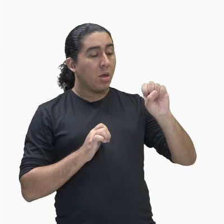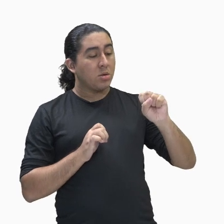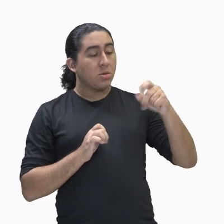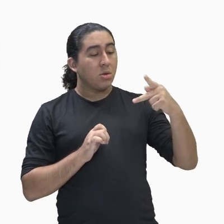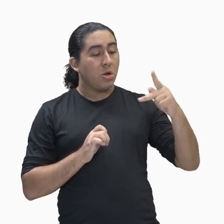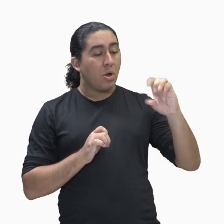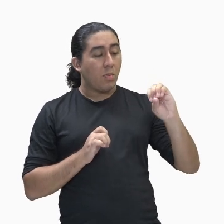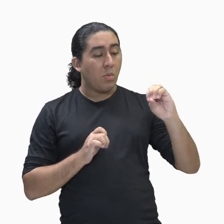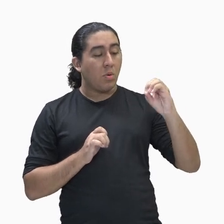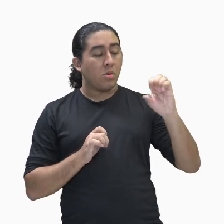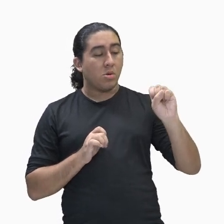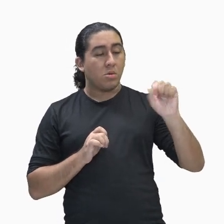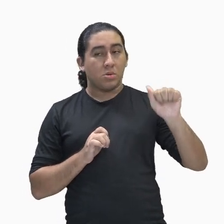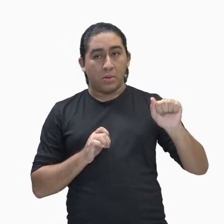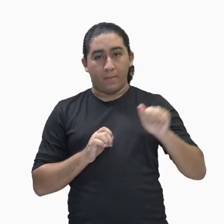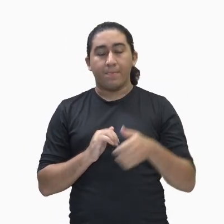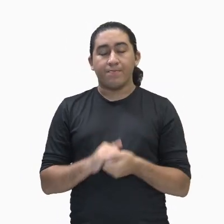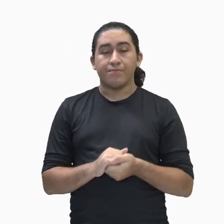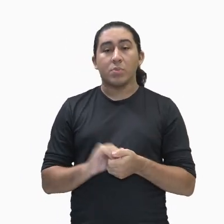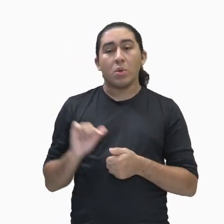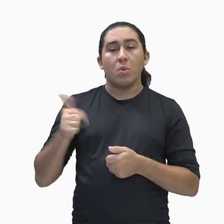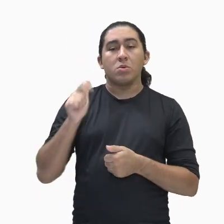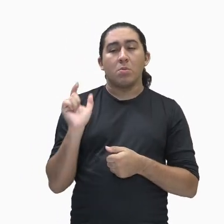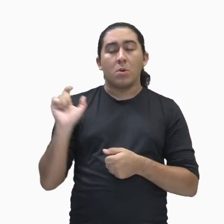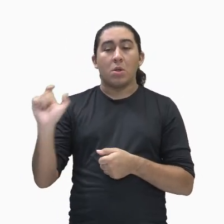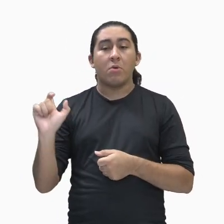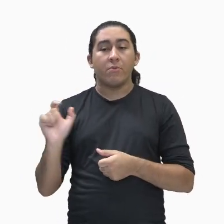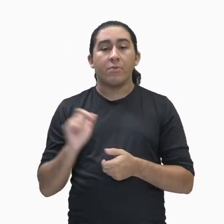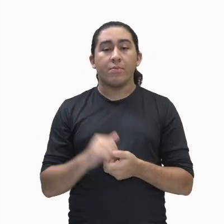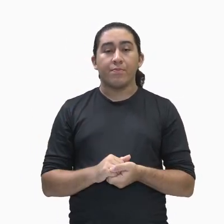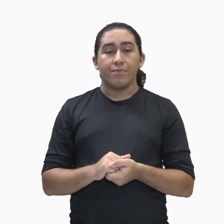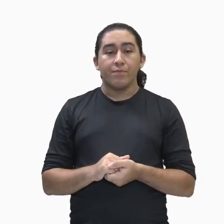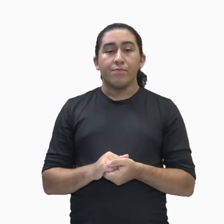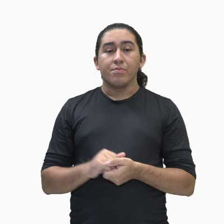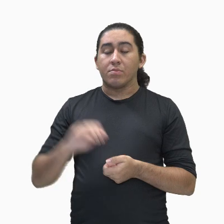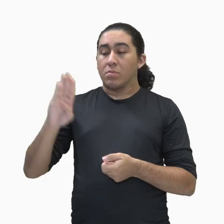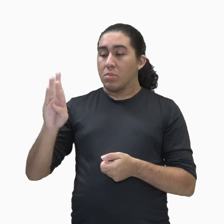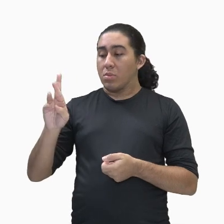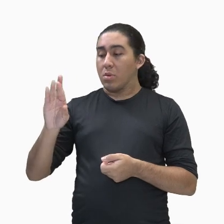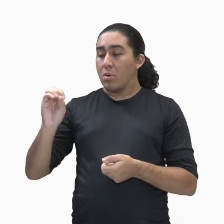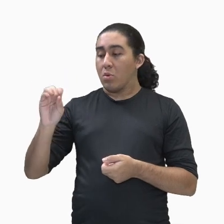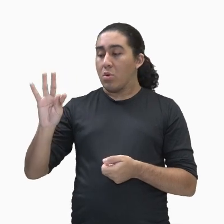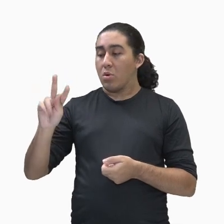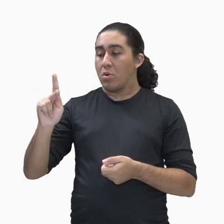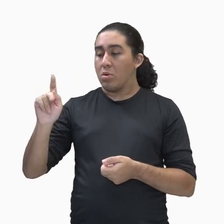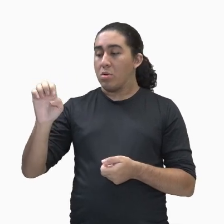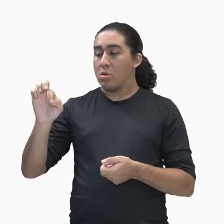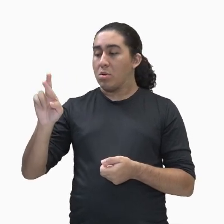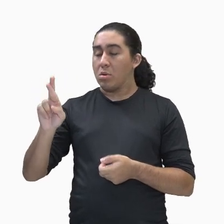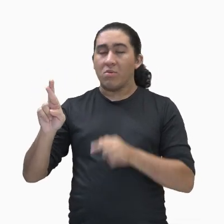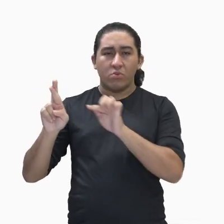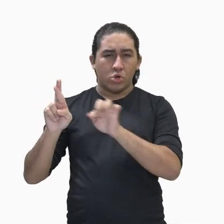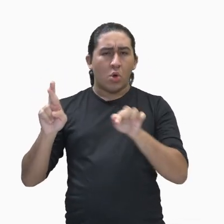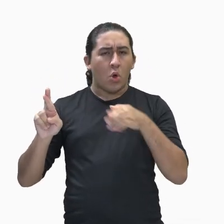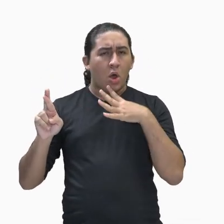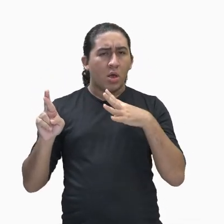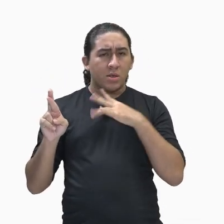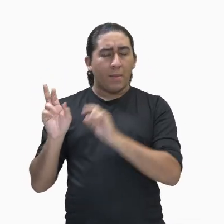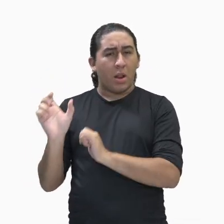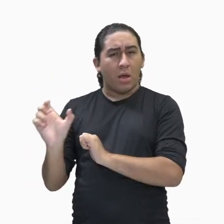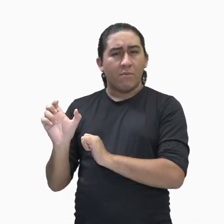com calma. Vamos anotando e repetindo aqui comigo para a gente treinar um pouquinho dessa